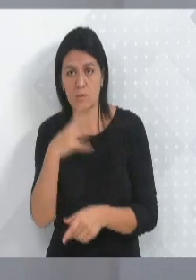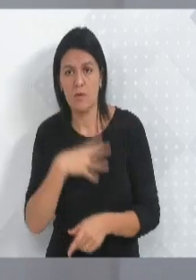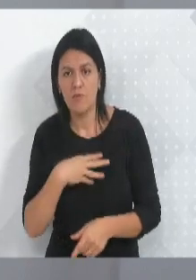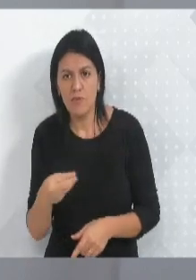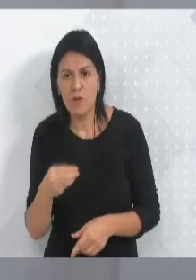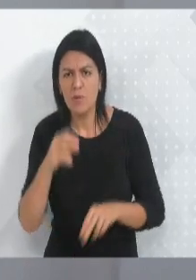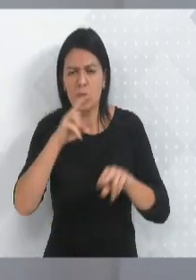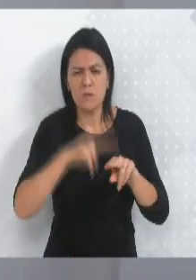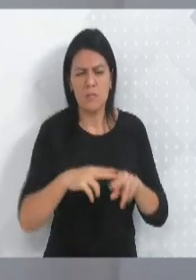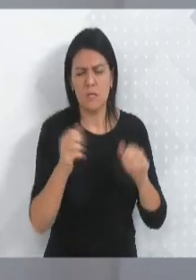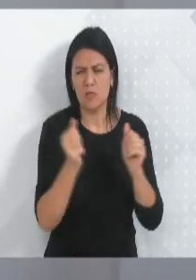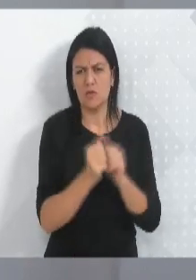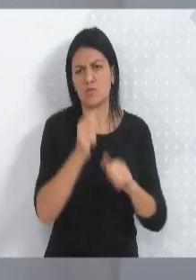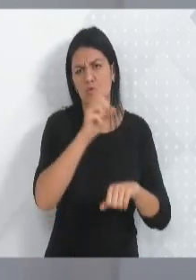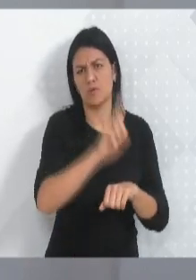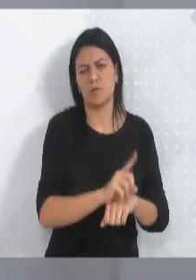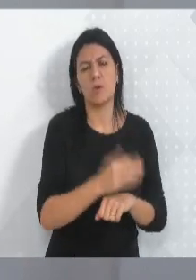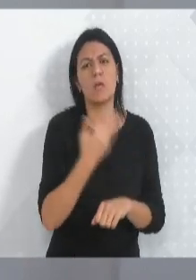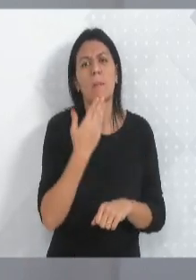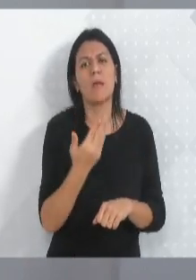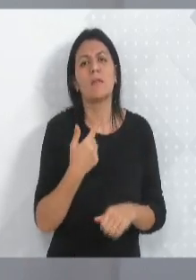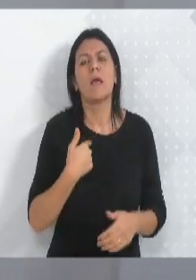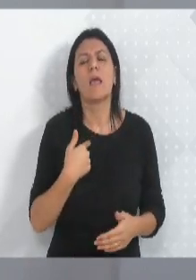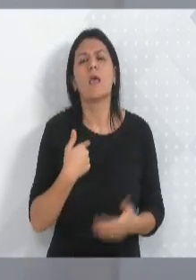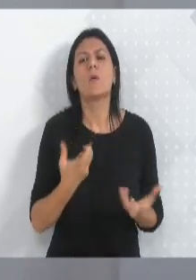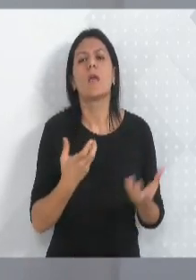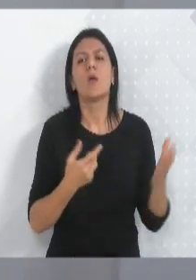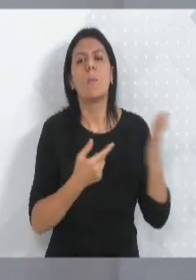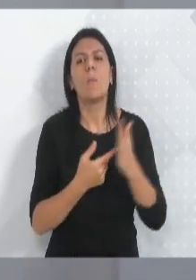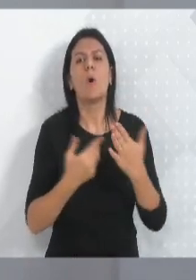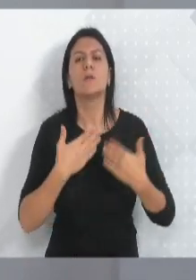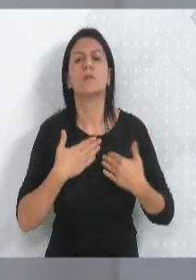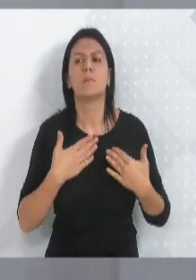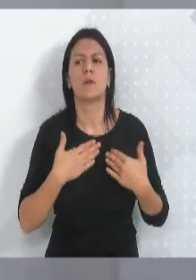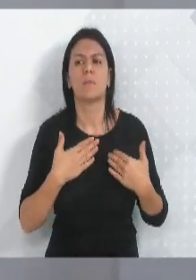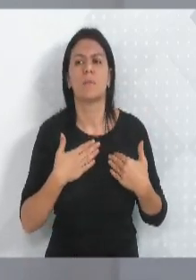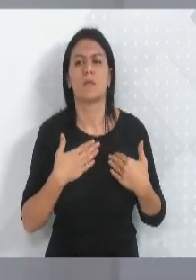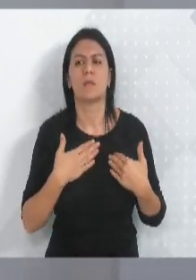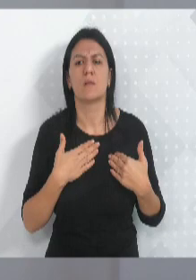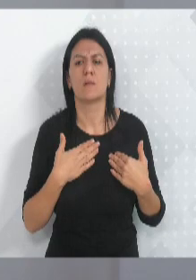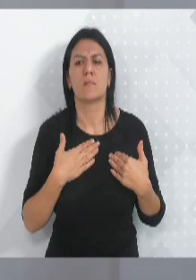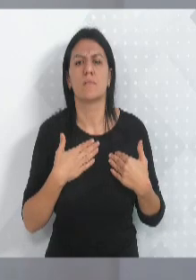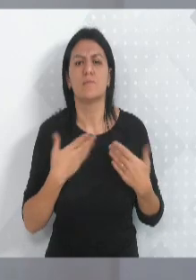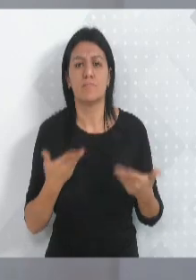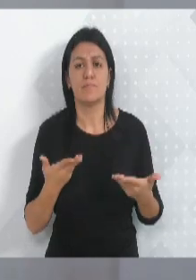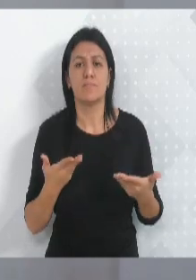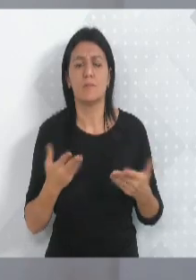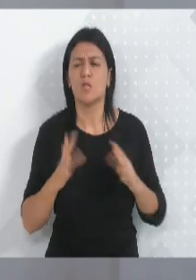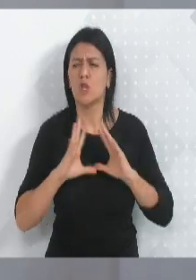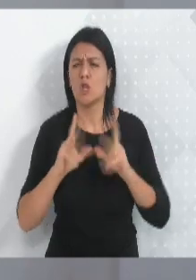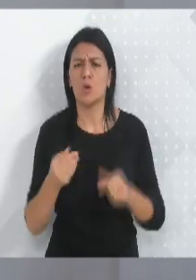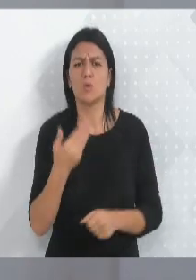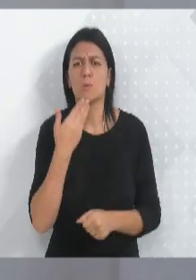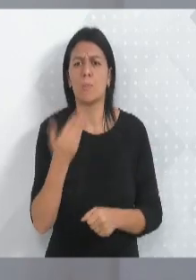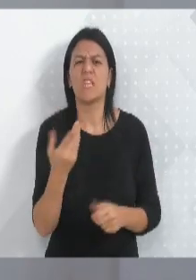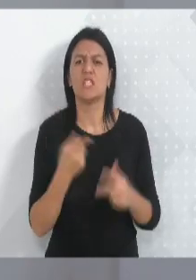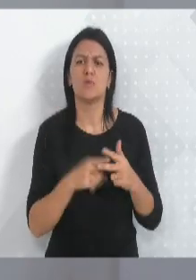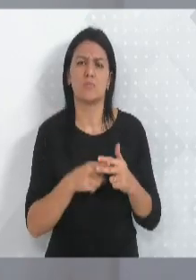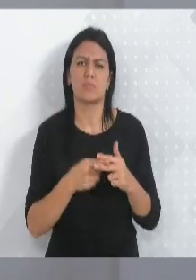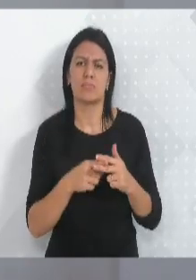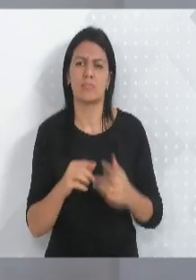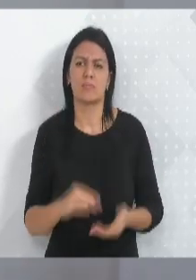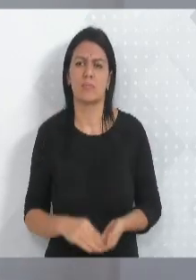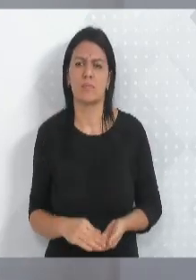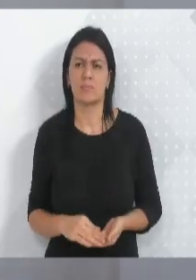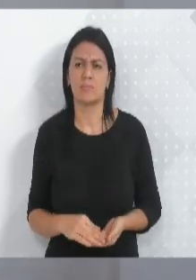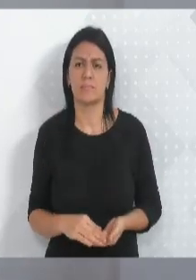os diretores e peçam, eu quero que você me mostre aqui, no pronto, todos os pedidos de manutenção. Senhores,